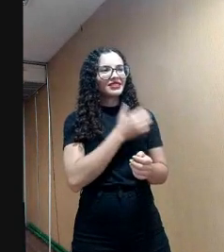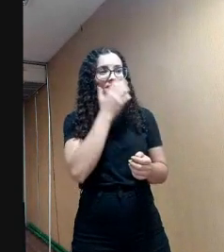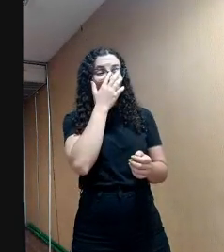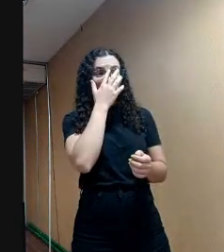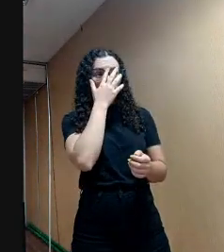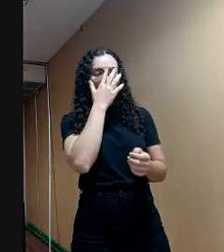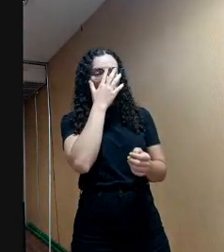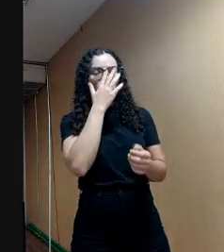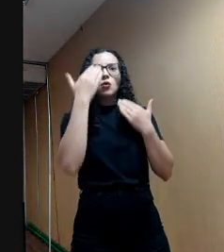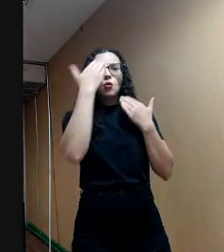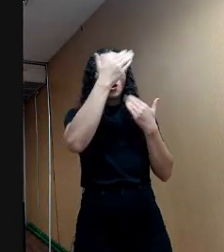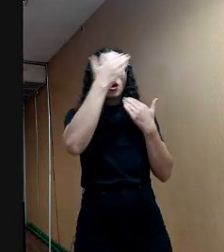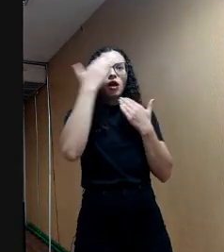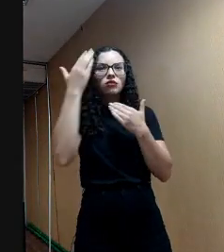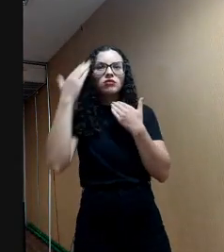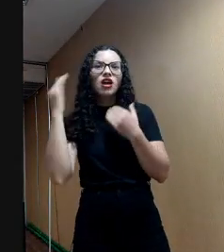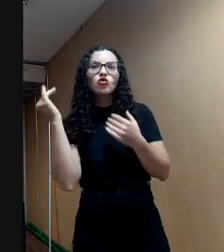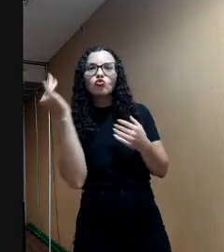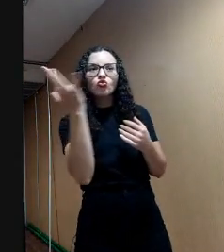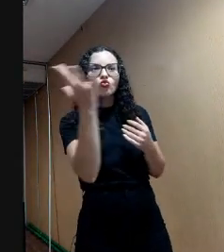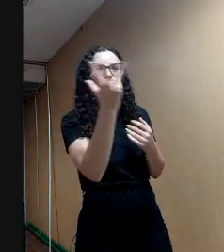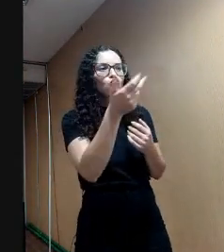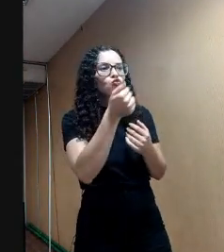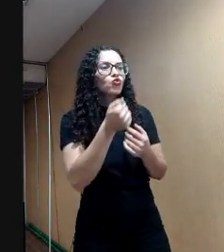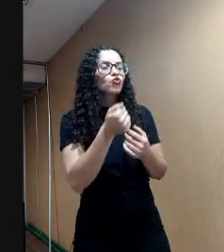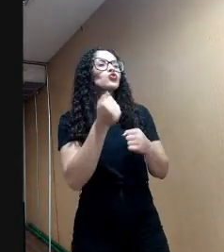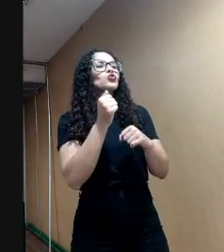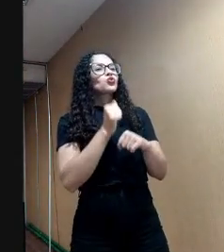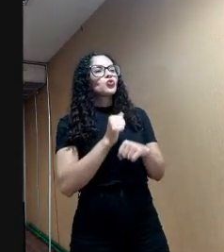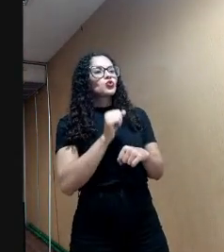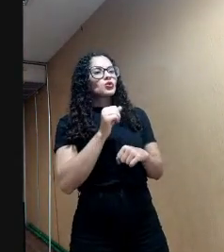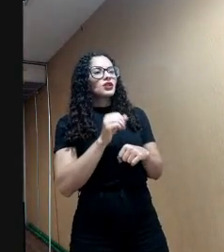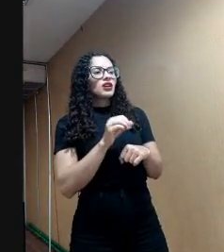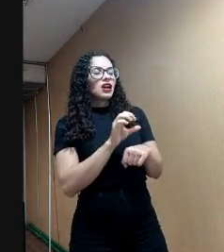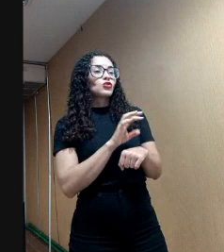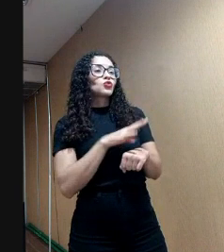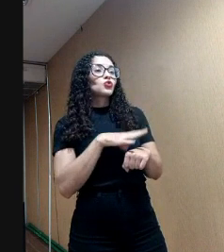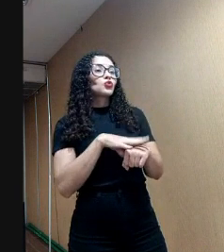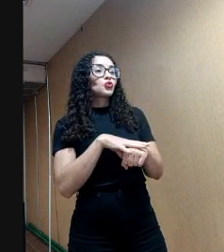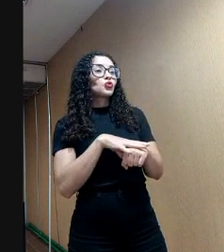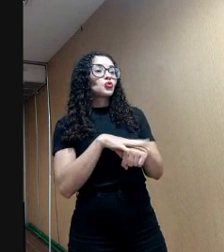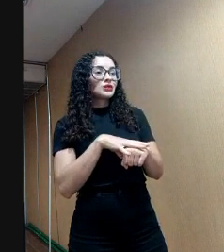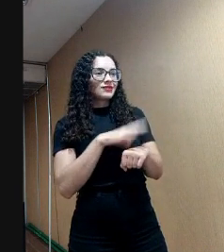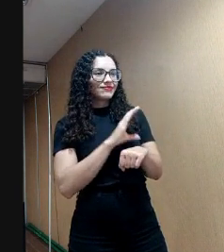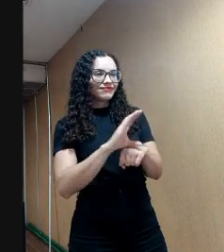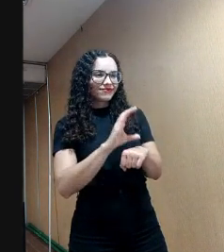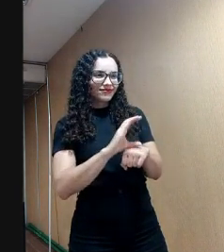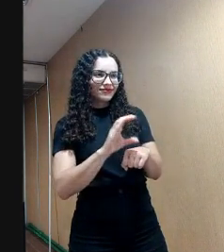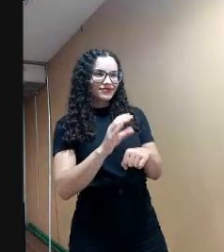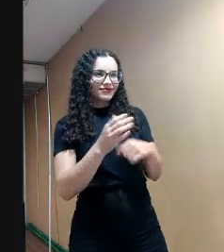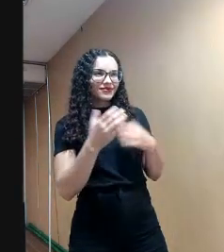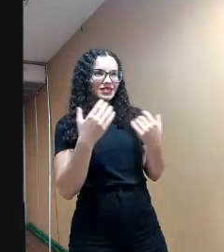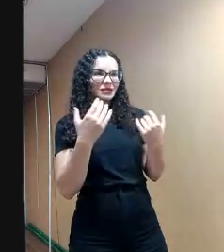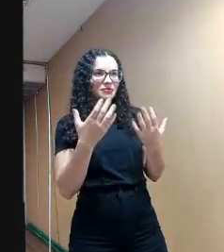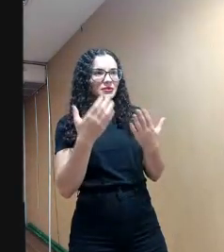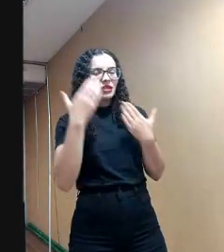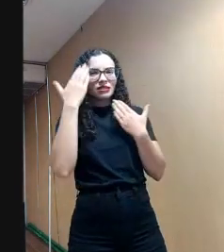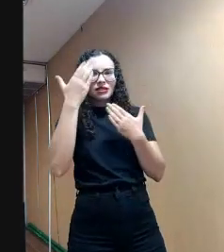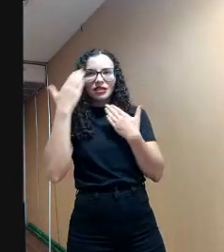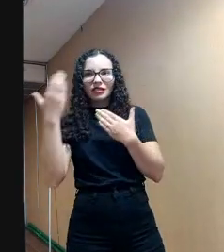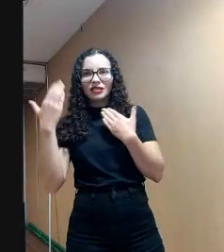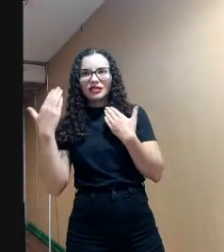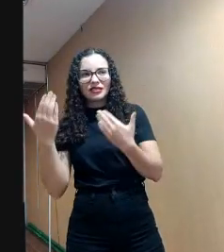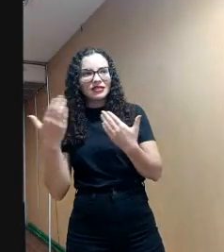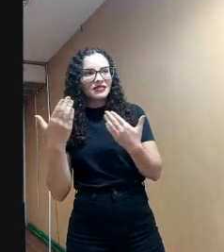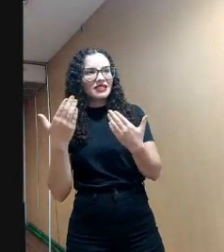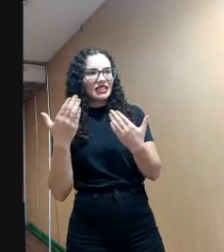licenciatura em matemática, de ontem e de hoje, que vem desenvolvendo esse trabalho primoroso em